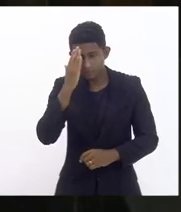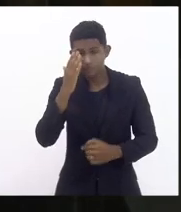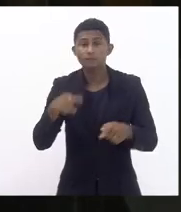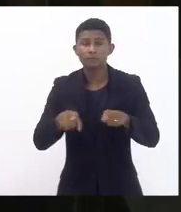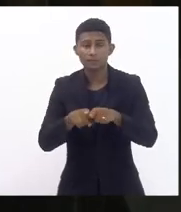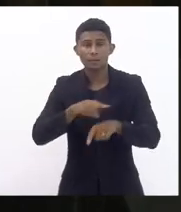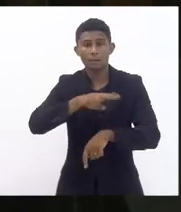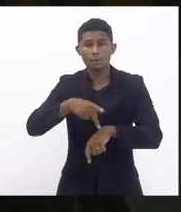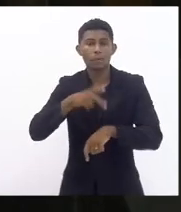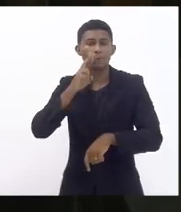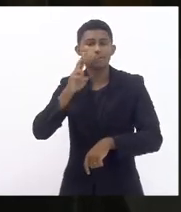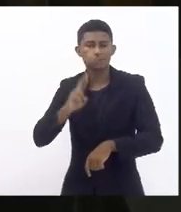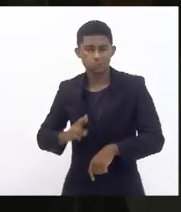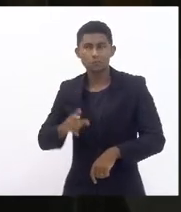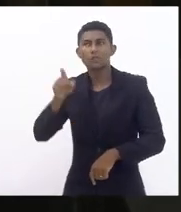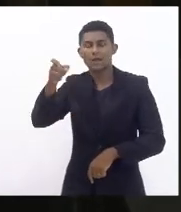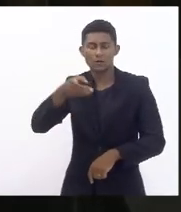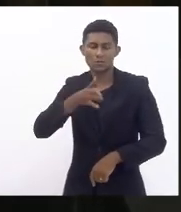Rússia.